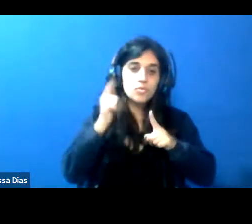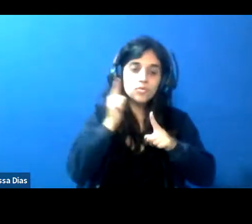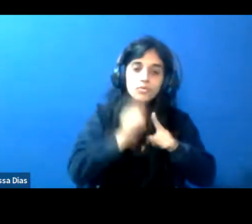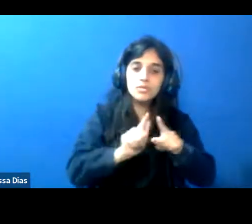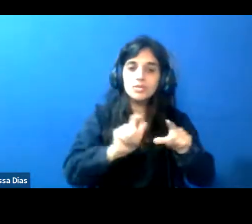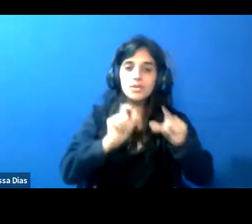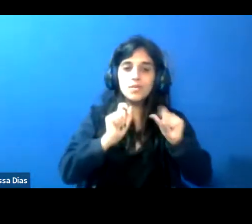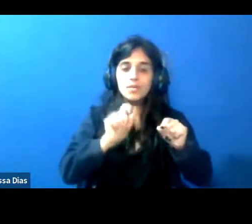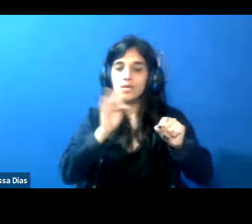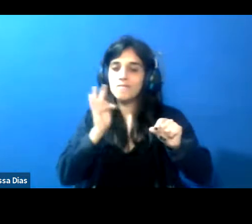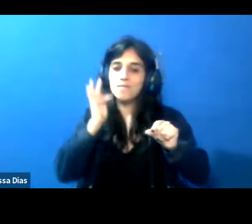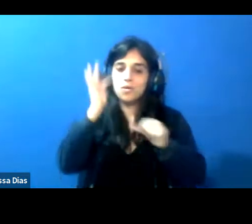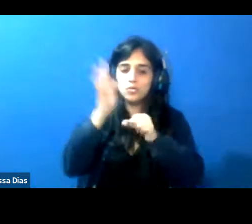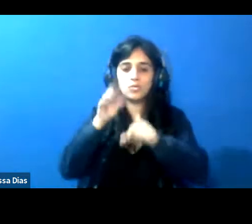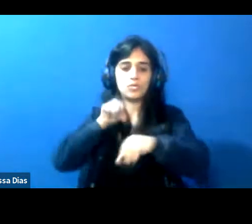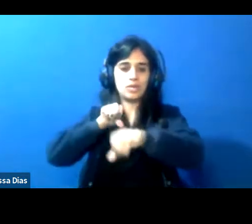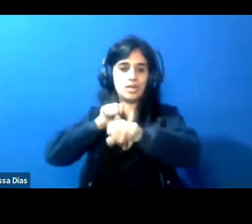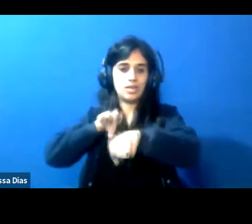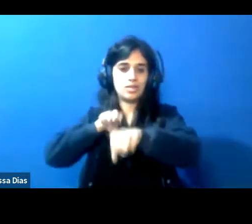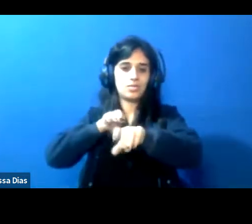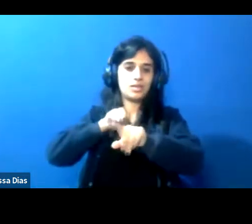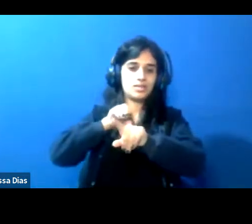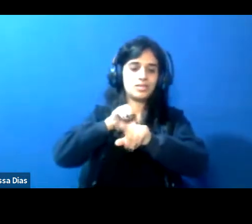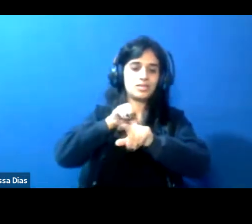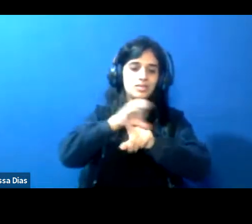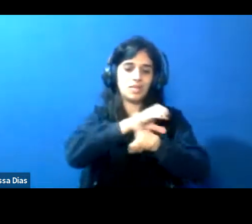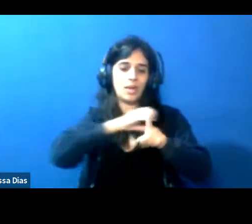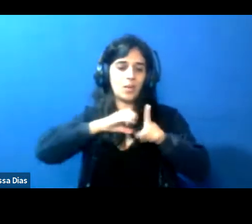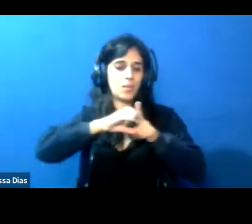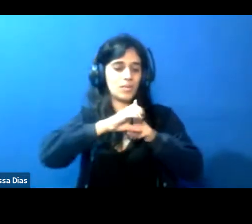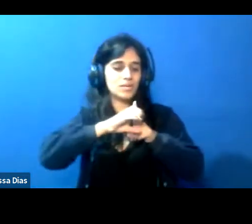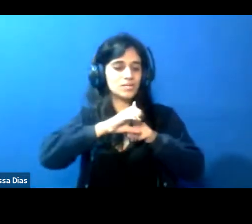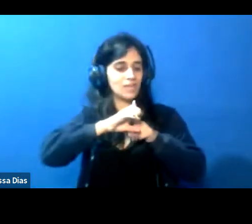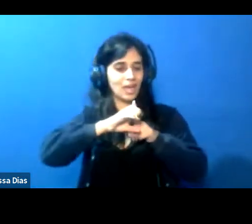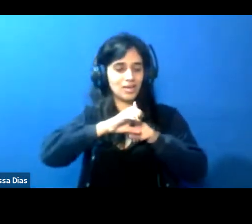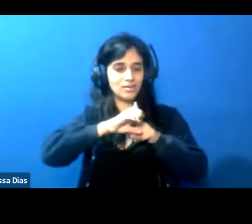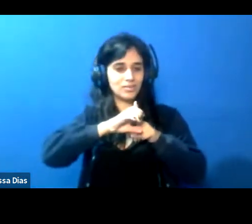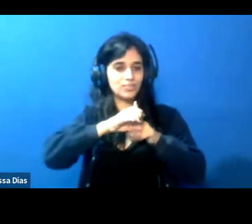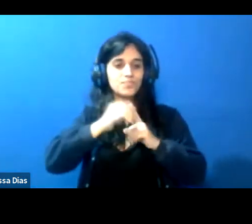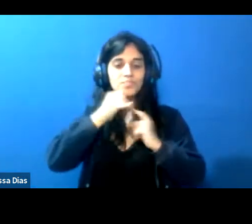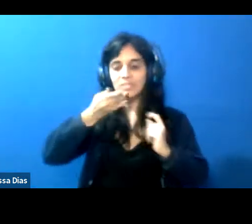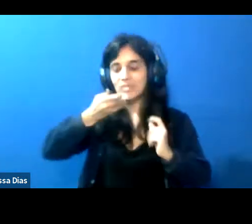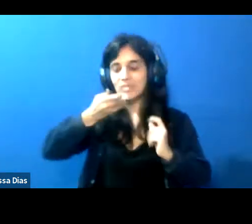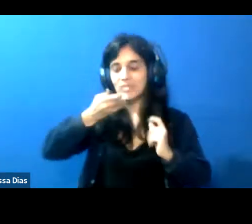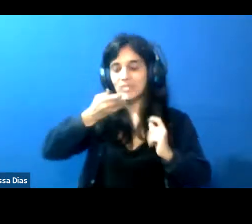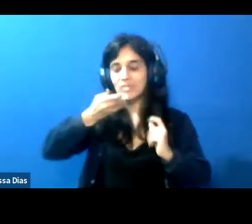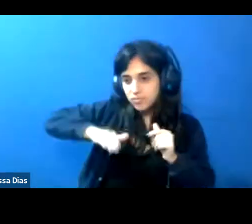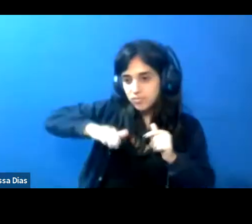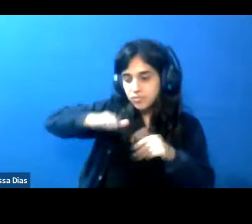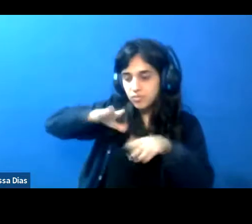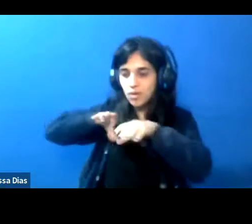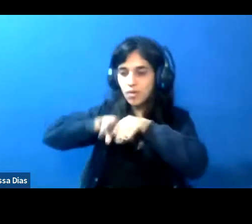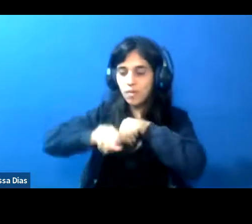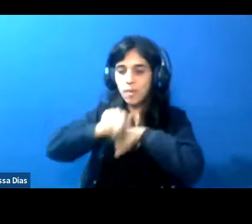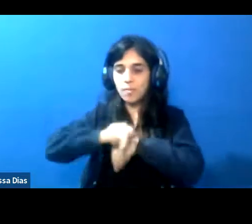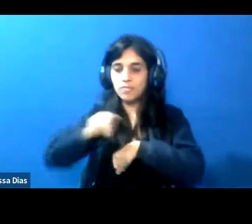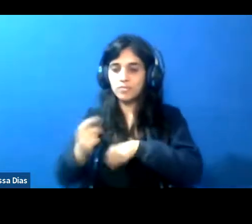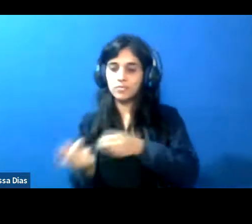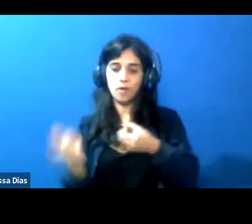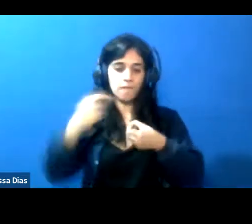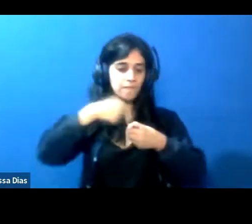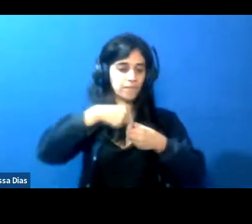educadores e os professores das suas próprias comunidades, né? Eu acho que isso vai inferir diretamente numa outra educação,